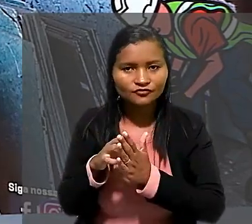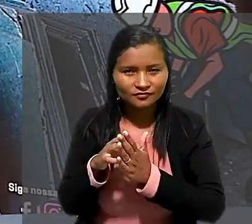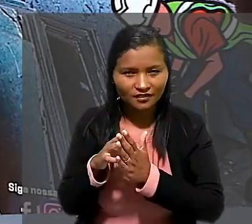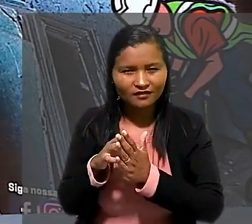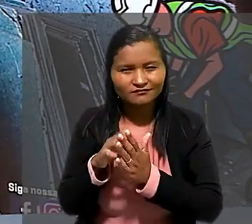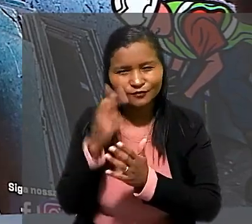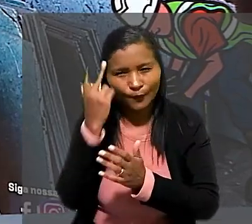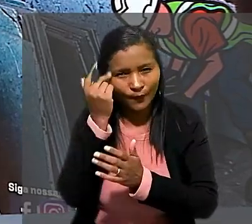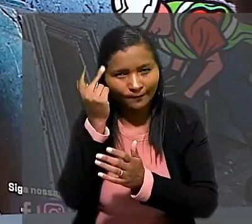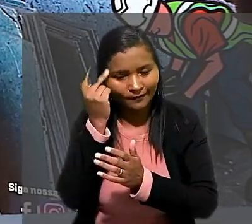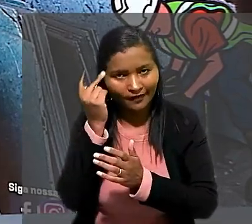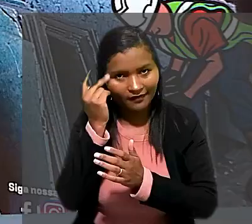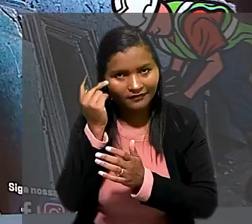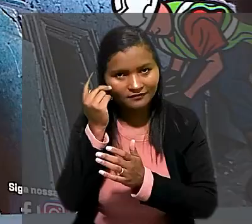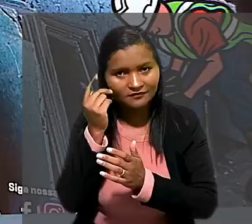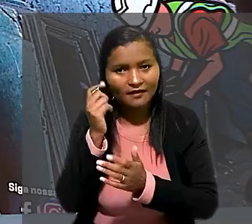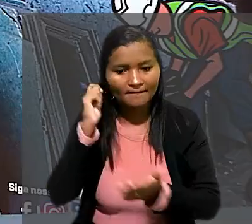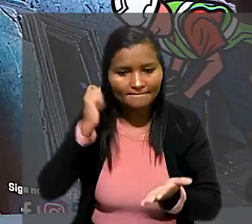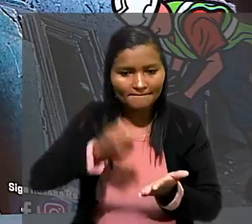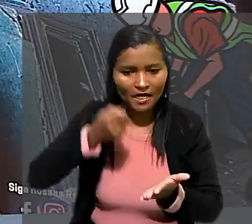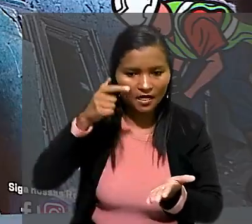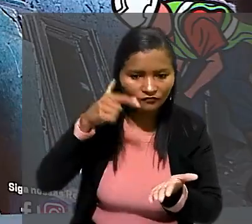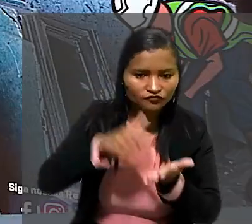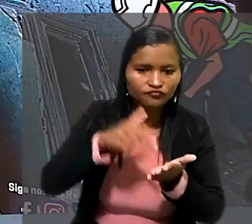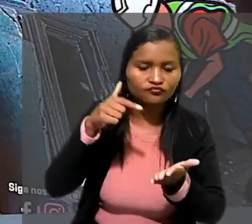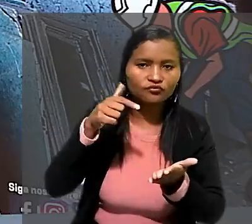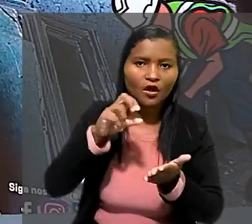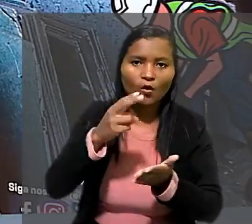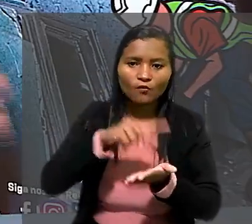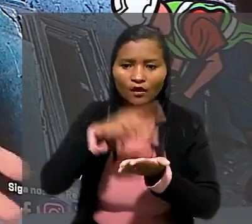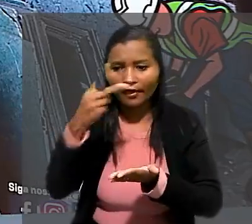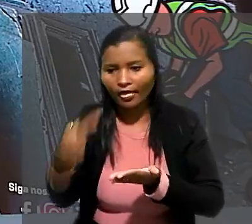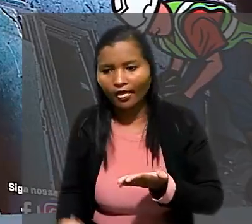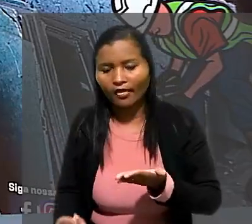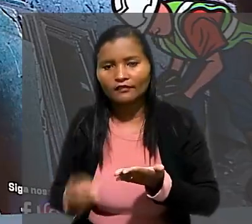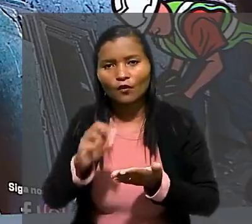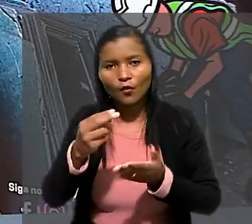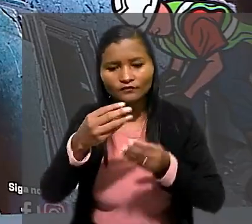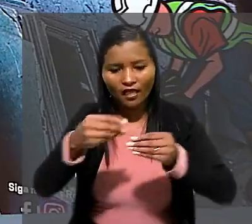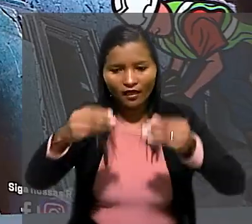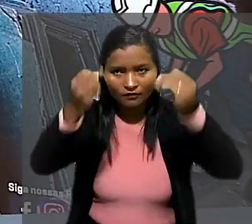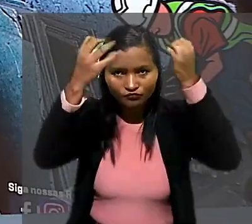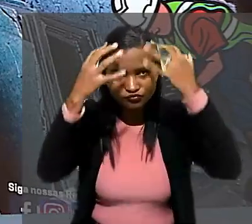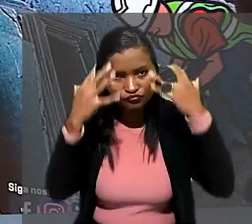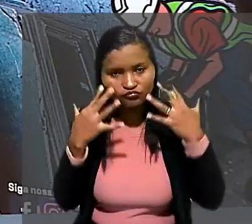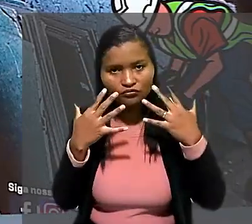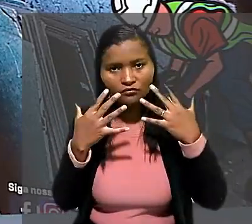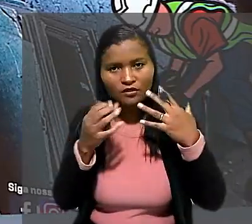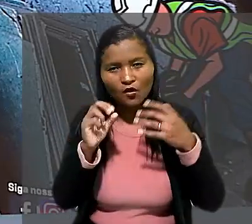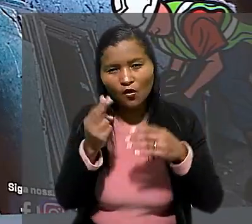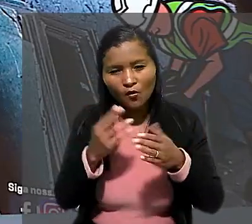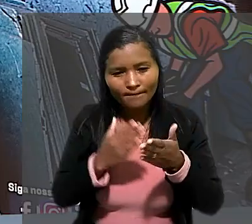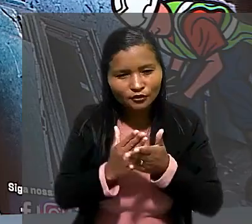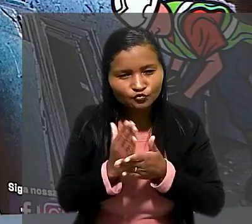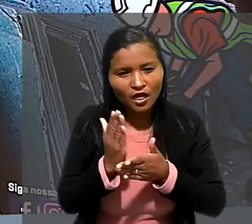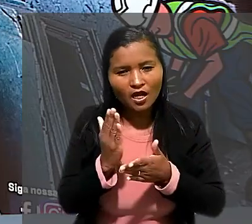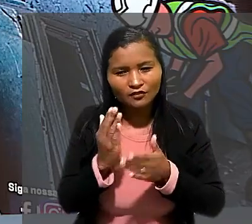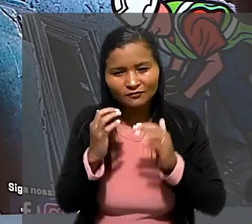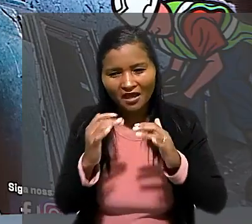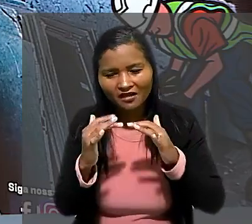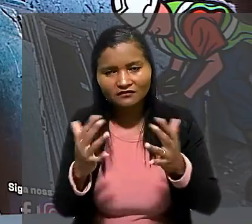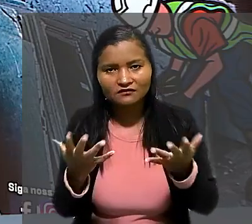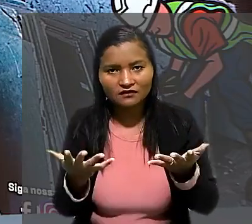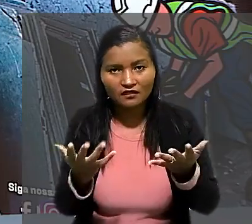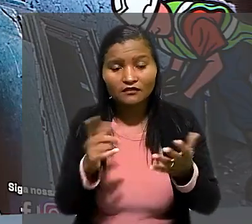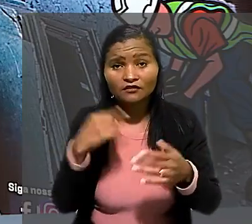chama de acidente típico, né? Uma furada de prego, uma queda, um soterramento, um machucado por